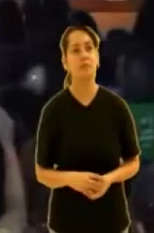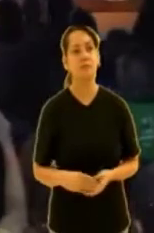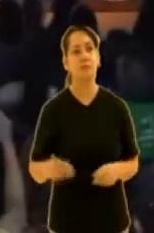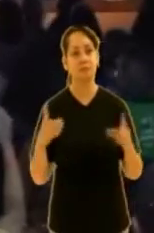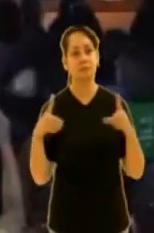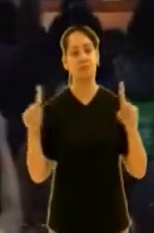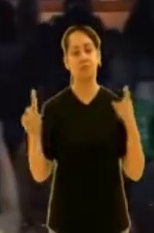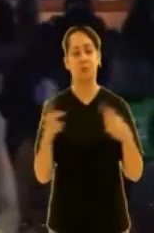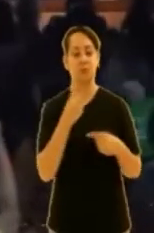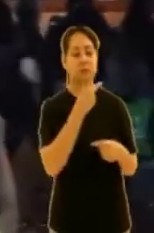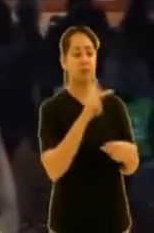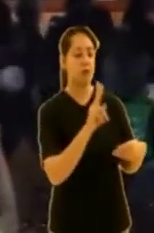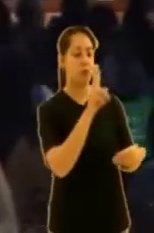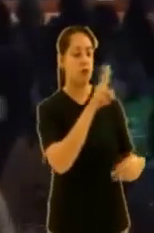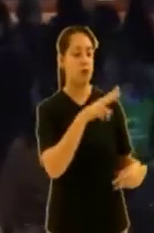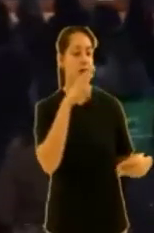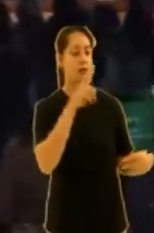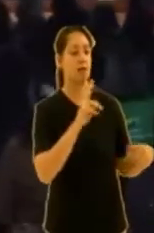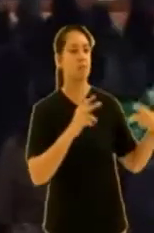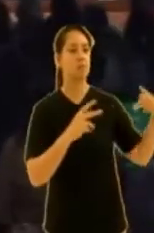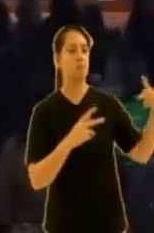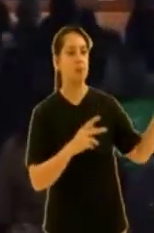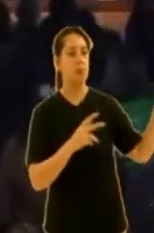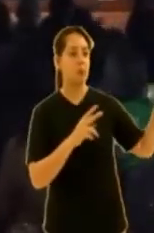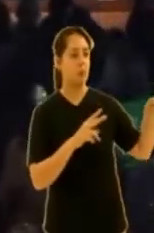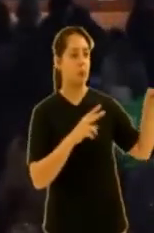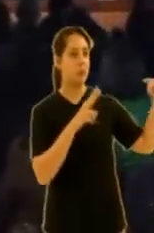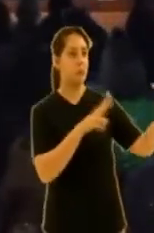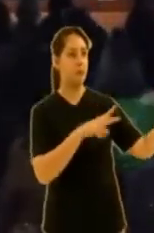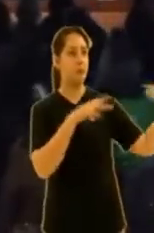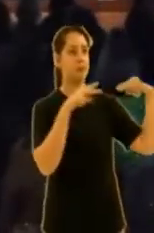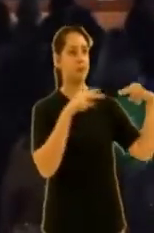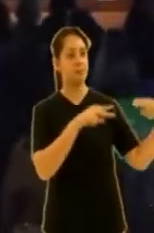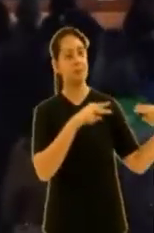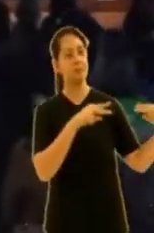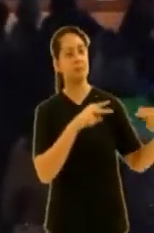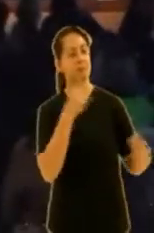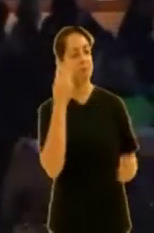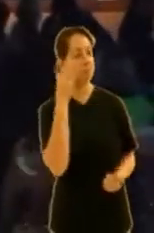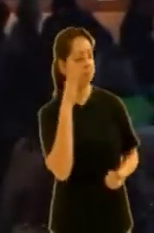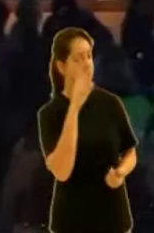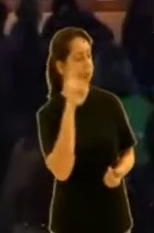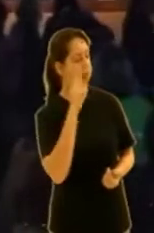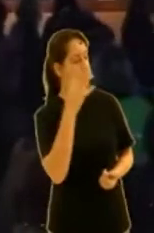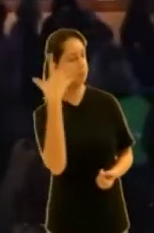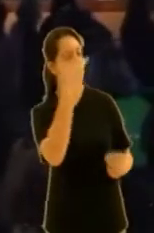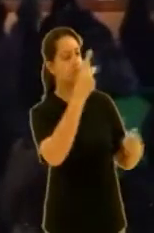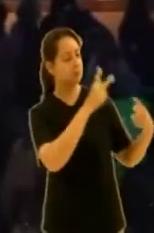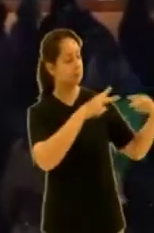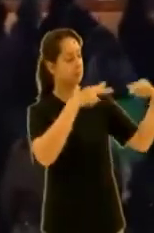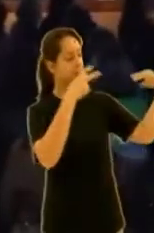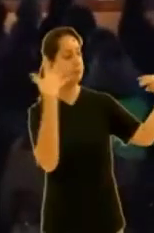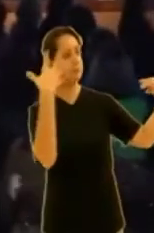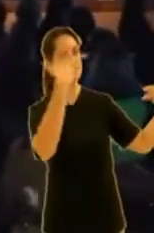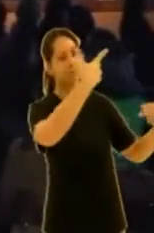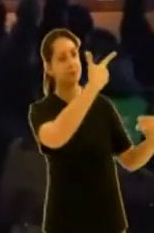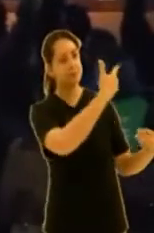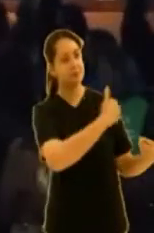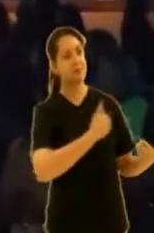Olha esse olhar bonito. Olha esse olhar que inspira. É a força do olhar.